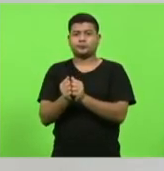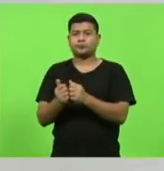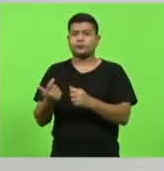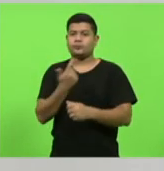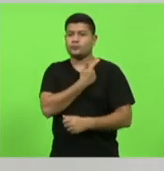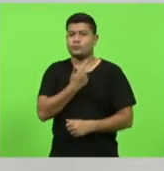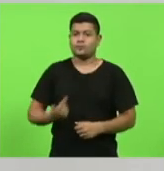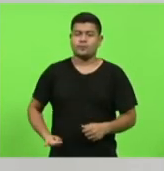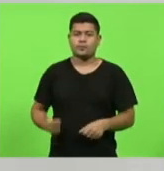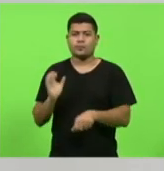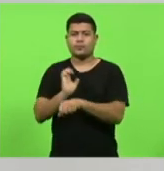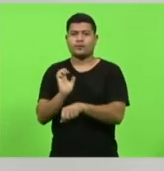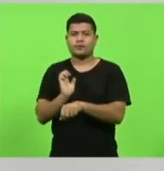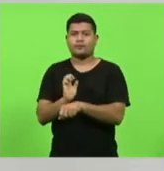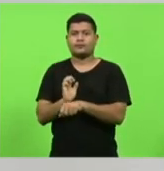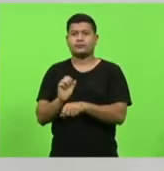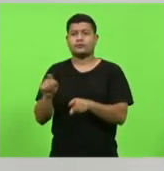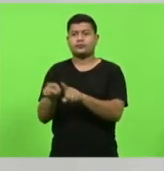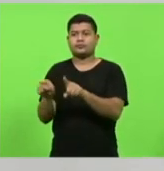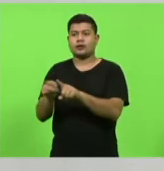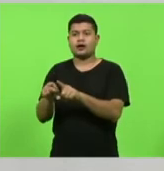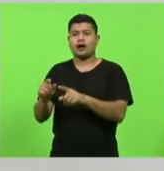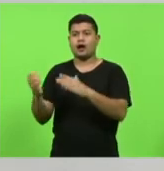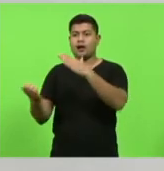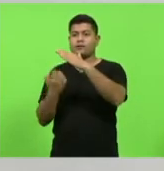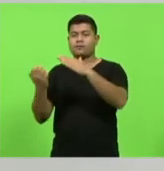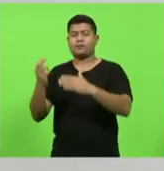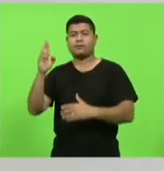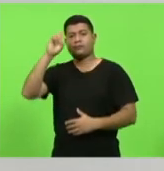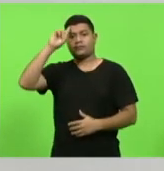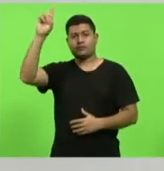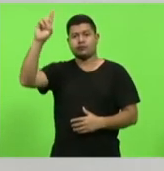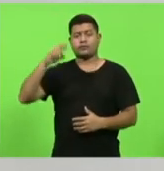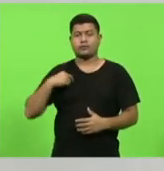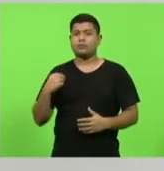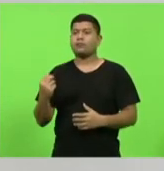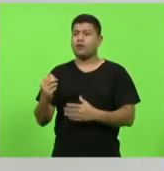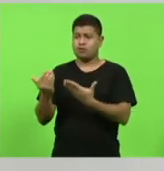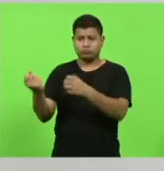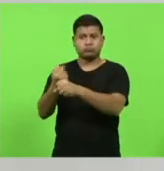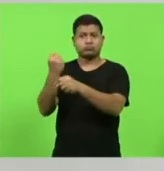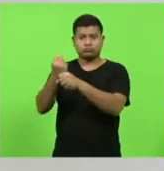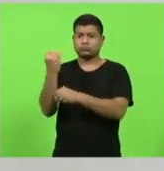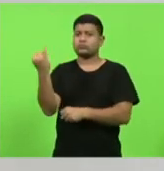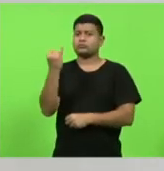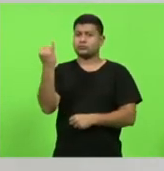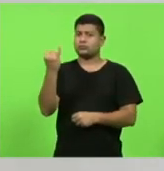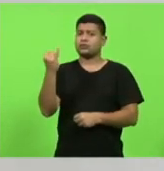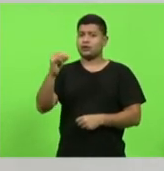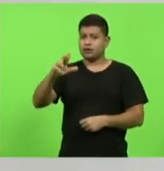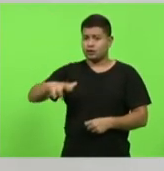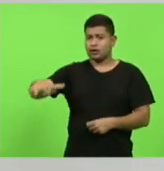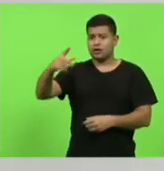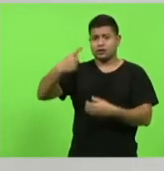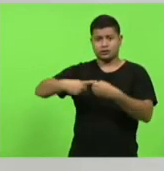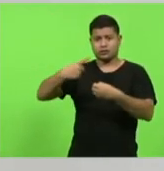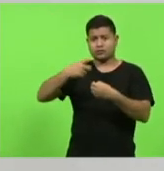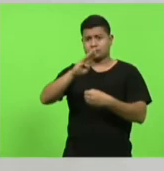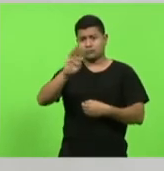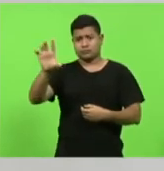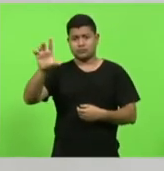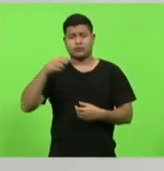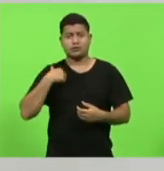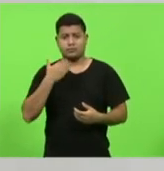Estado, a empreiteira, para que realmente essa obra aconteça. Uma obra muito, muito, muito importante para Blumenau, e eu quero aqui fazer um apelo para a